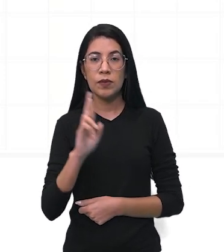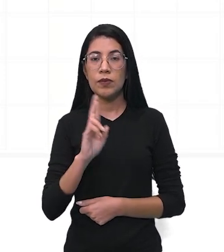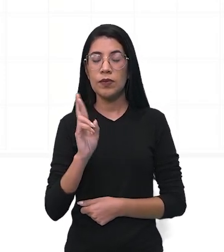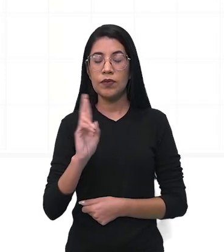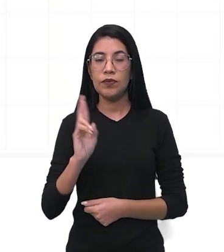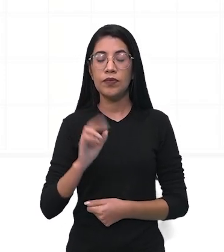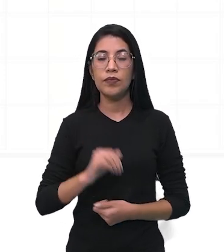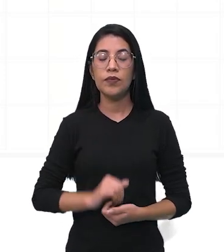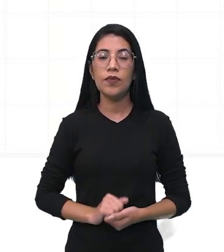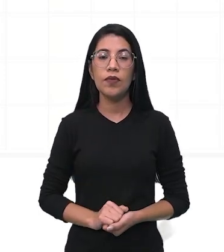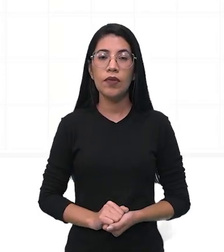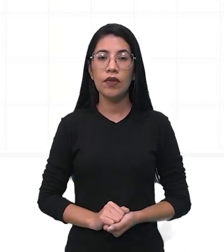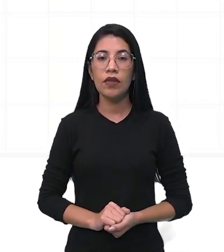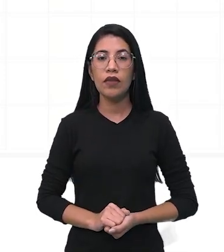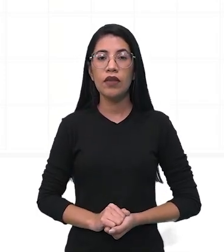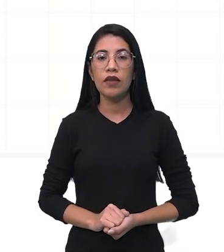né?